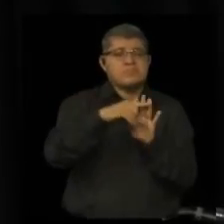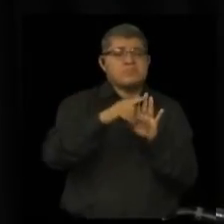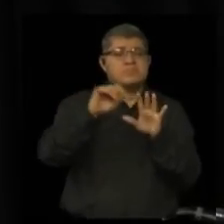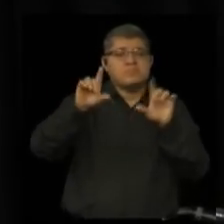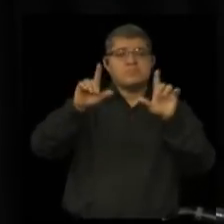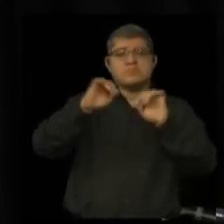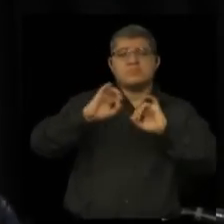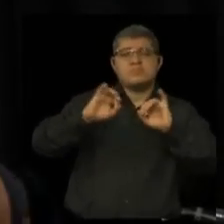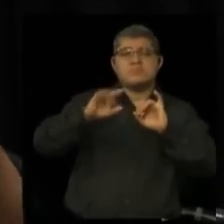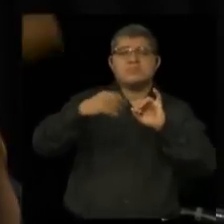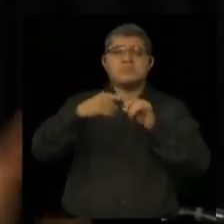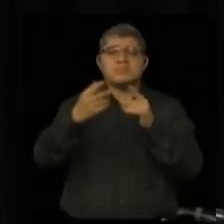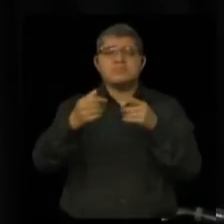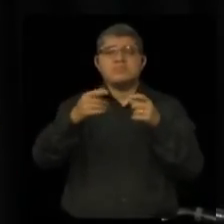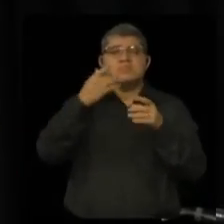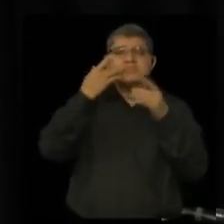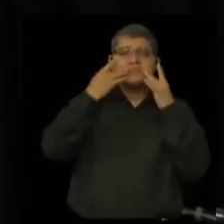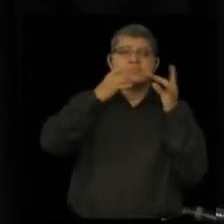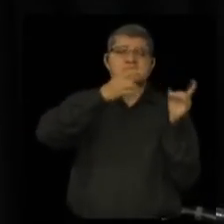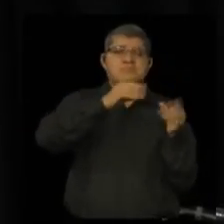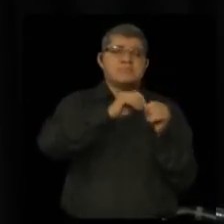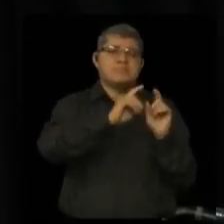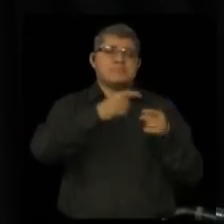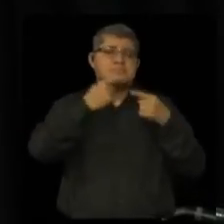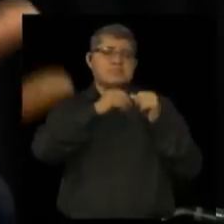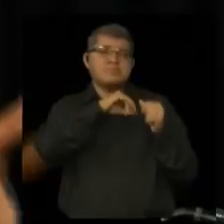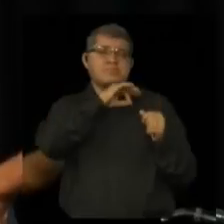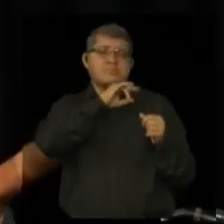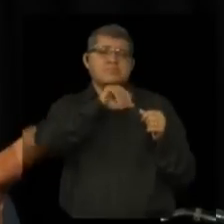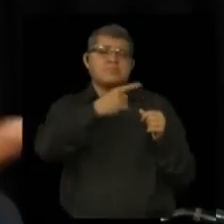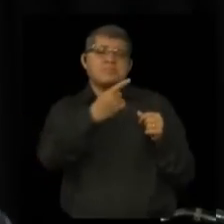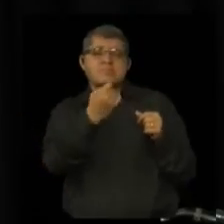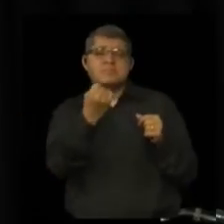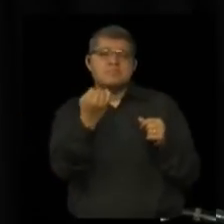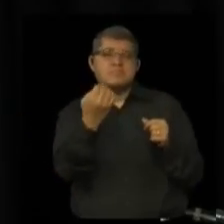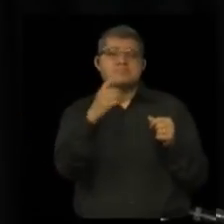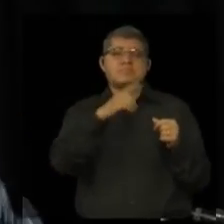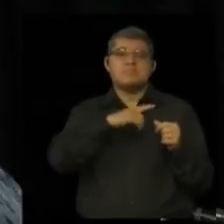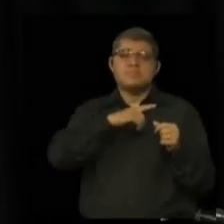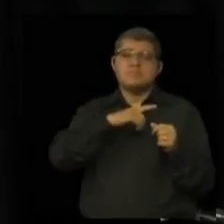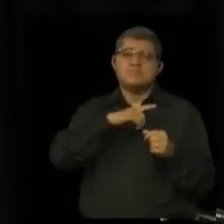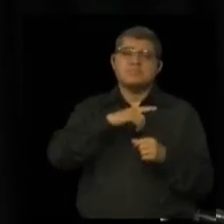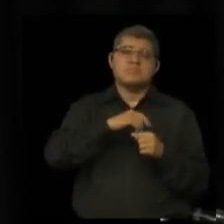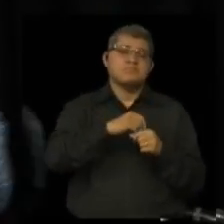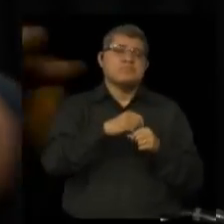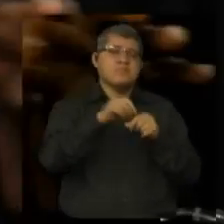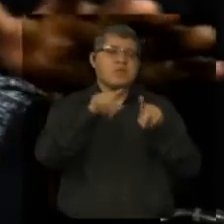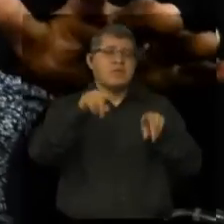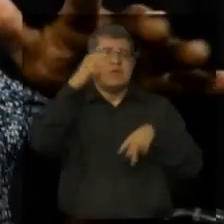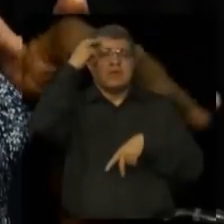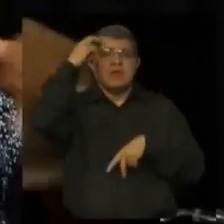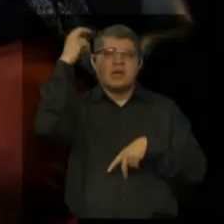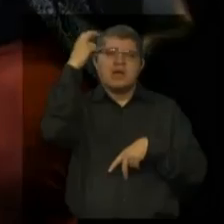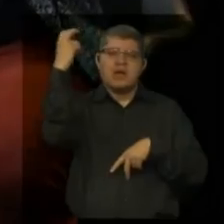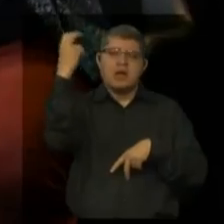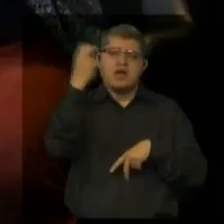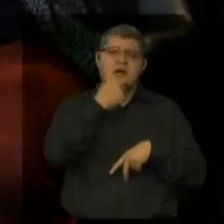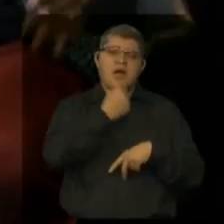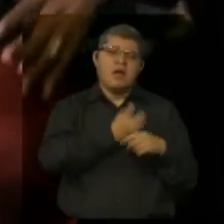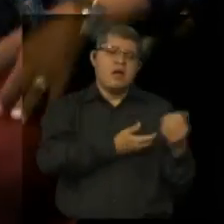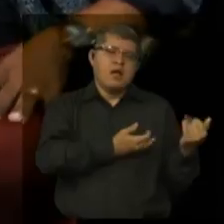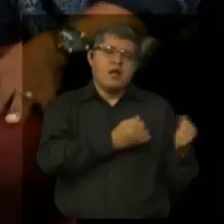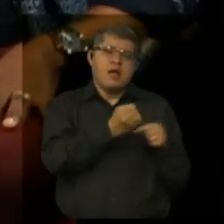imprensa focam mais nessa arte descartável. Mas, enquanto isso, tem gênios, né, produzindo, jovens,